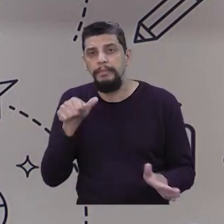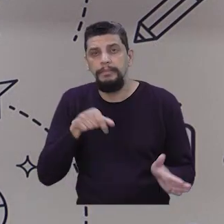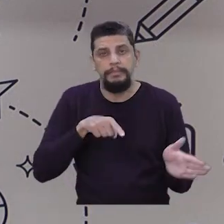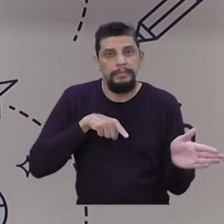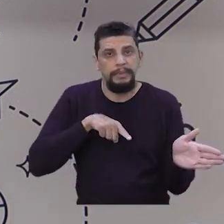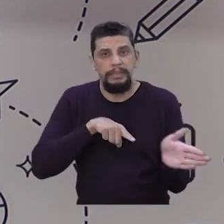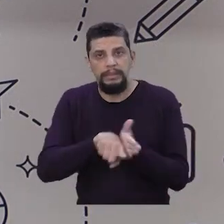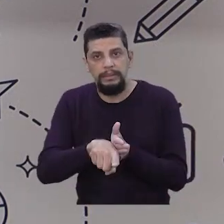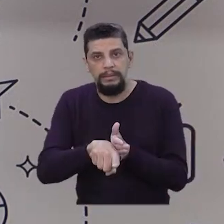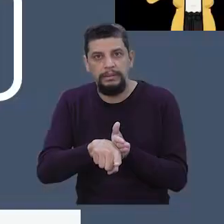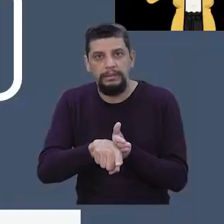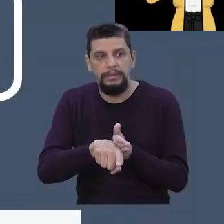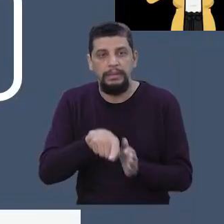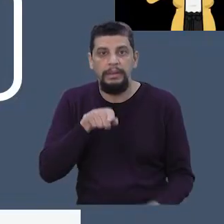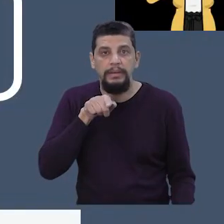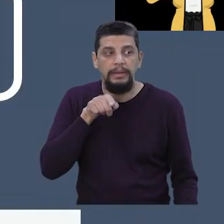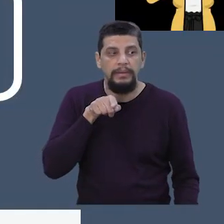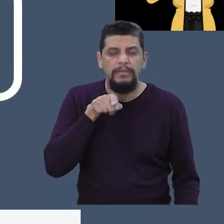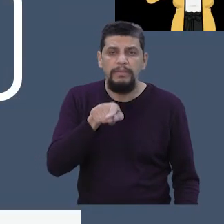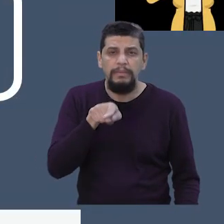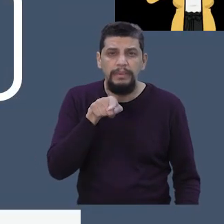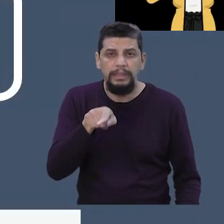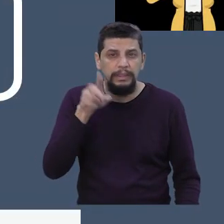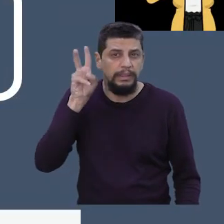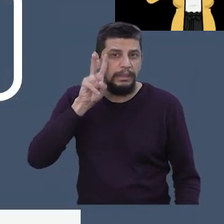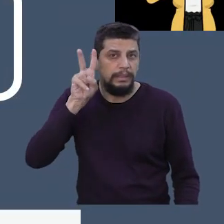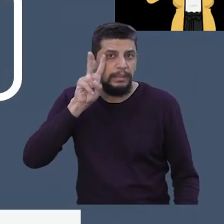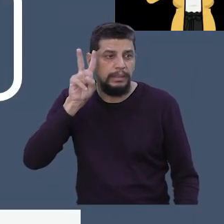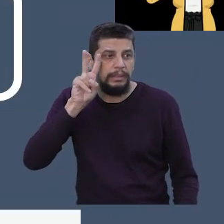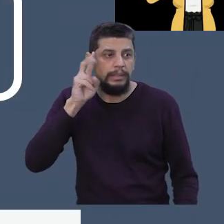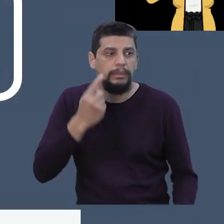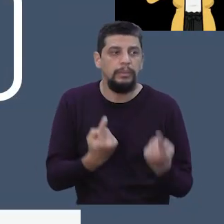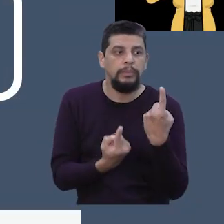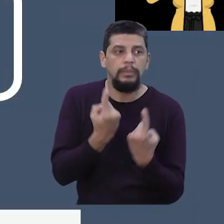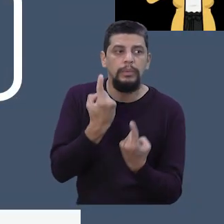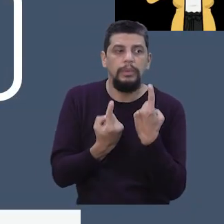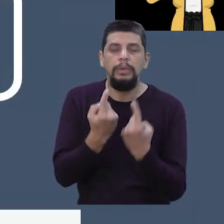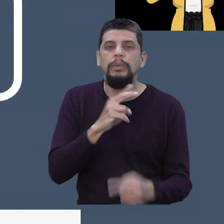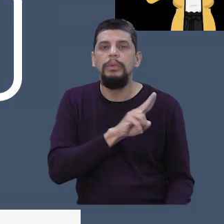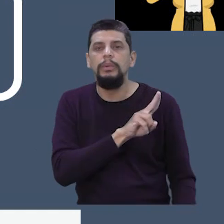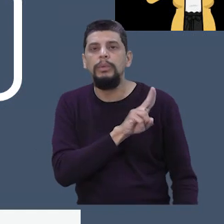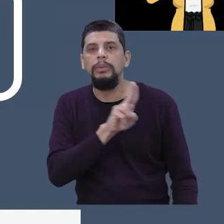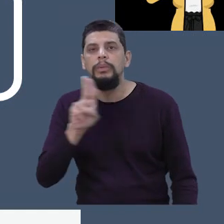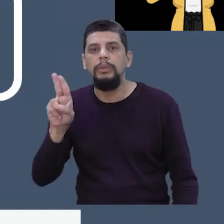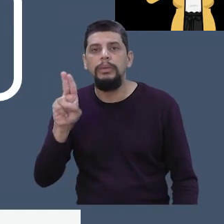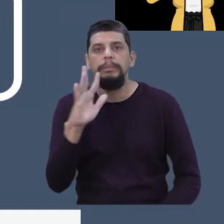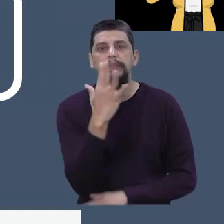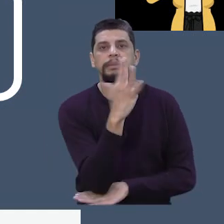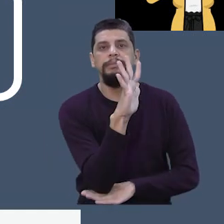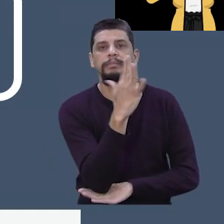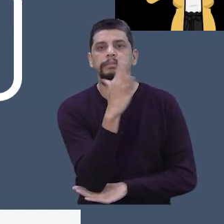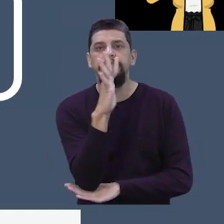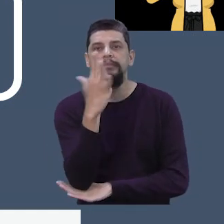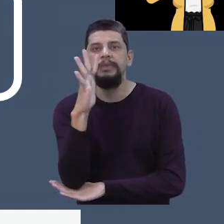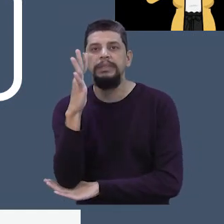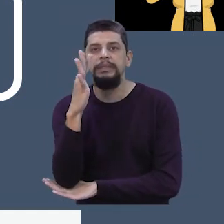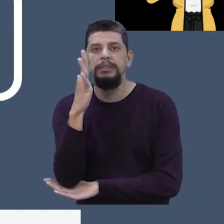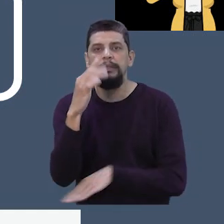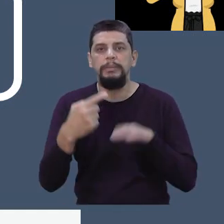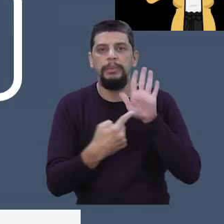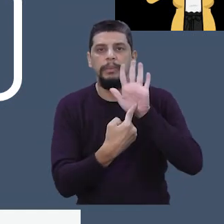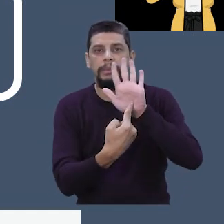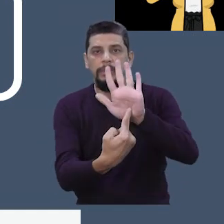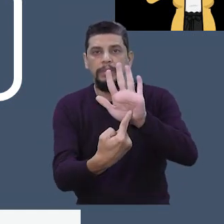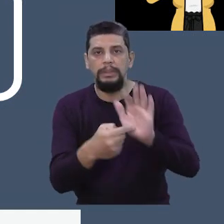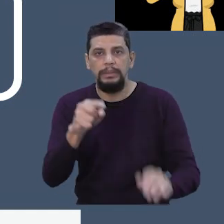Primeira pergunta. Você lembra qual era o nome da árvore que apareceu na